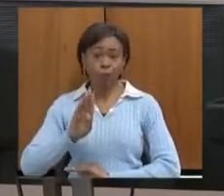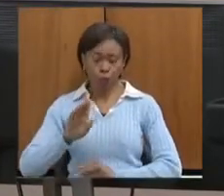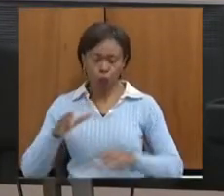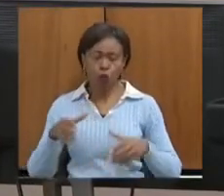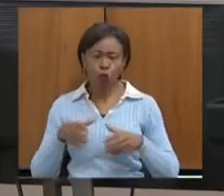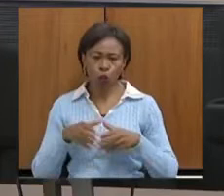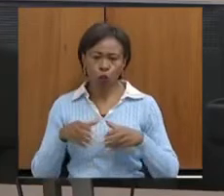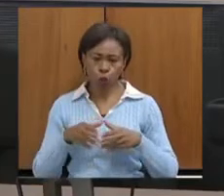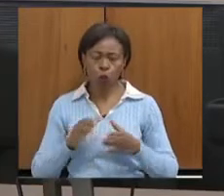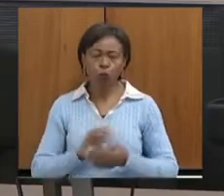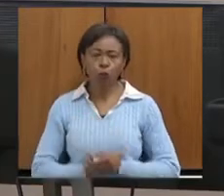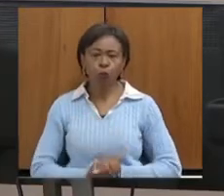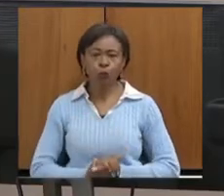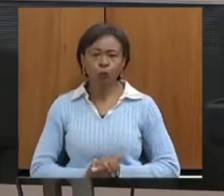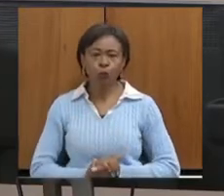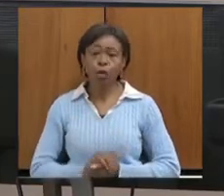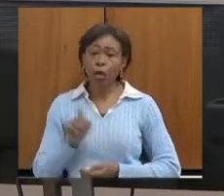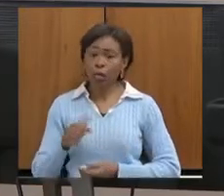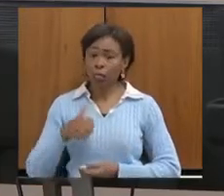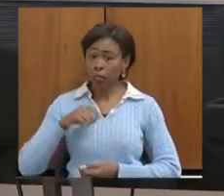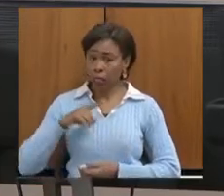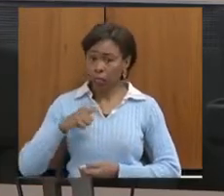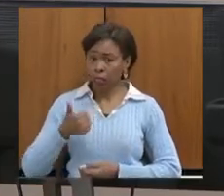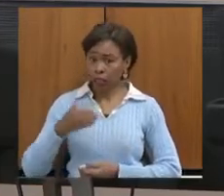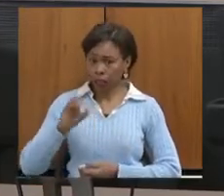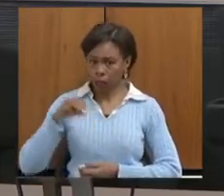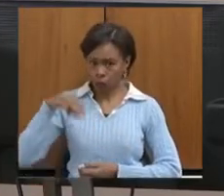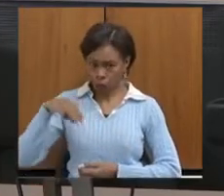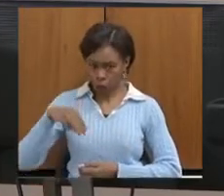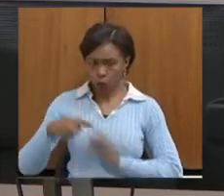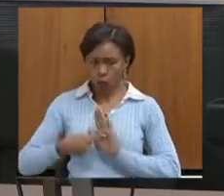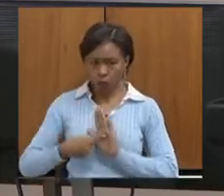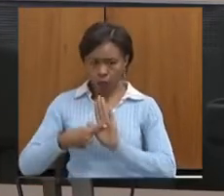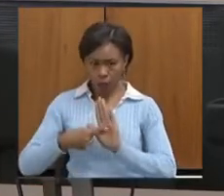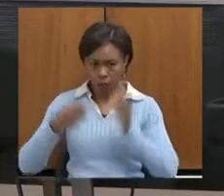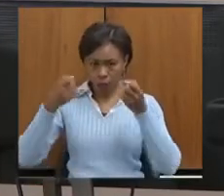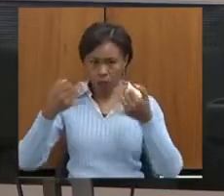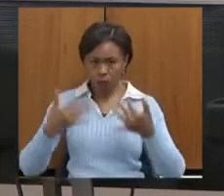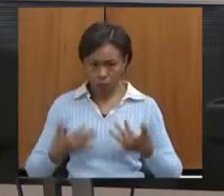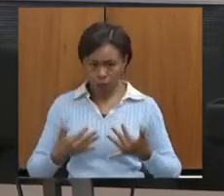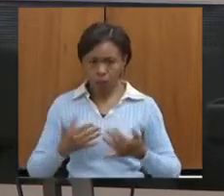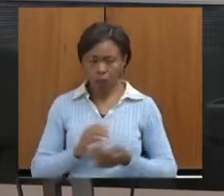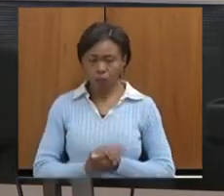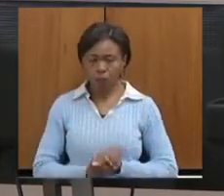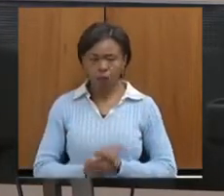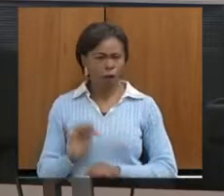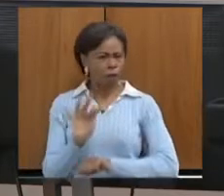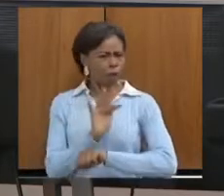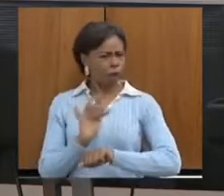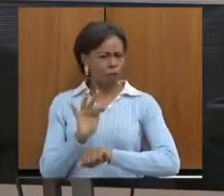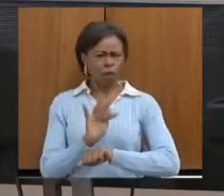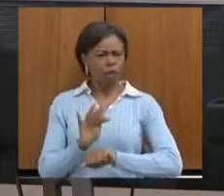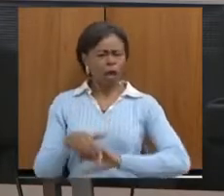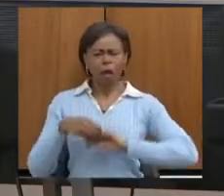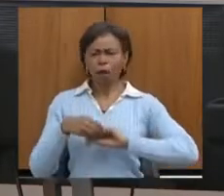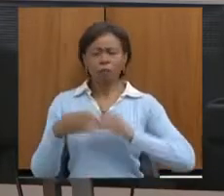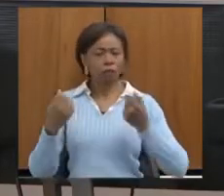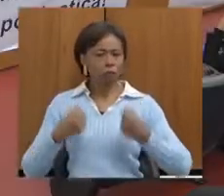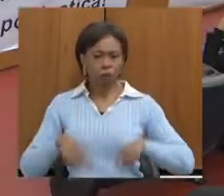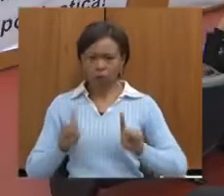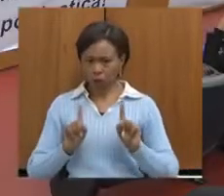barragens mab que disporá de dez minutos para suas apresentações dispensada a formalidade da saudações